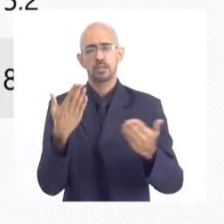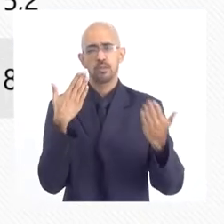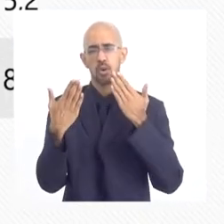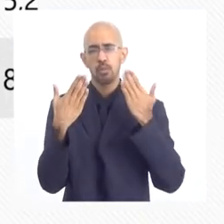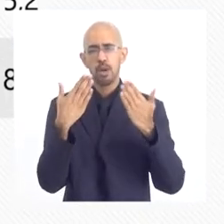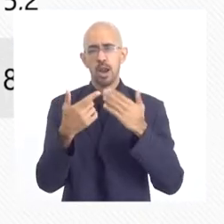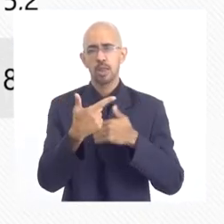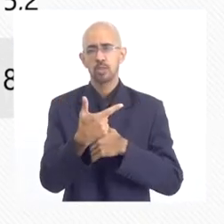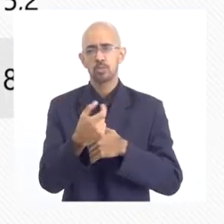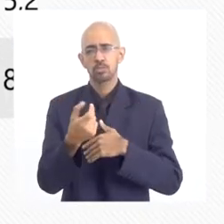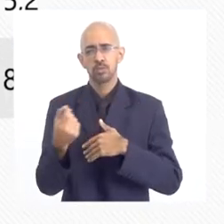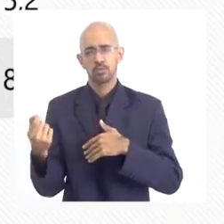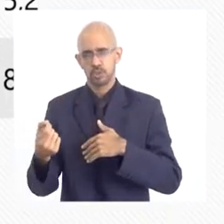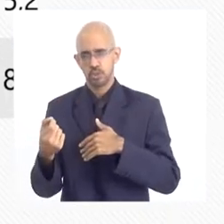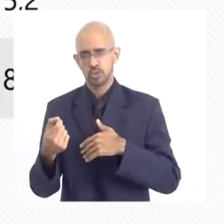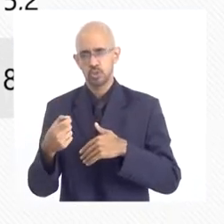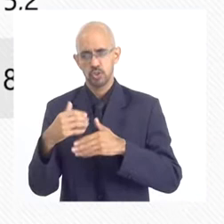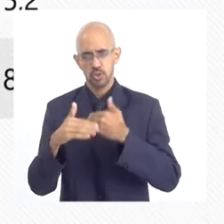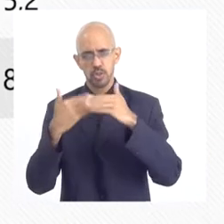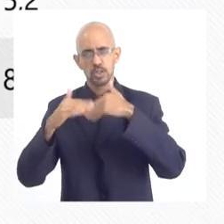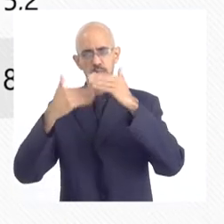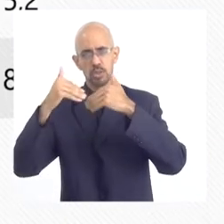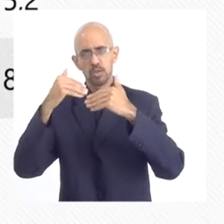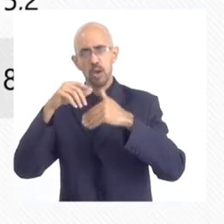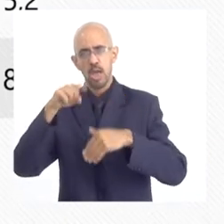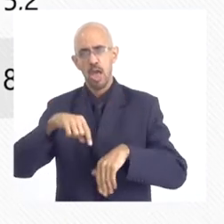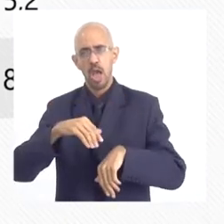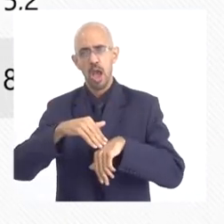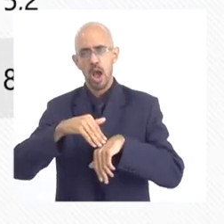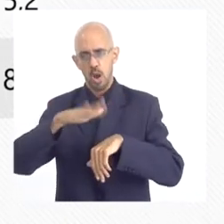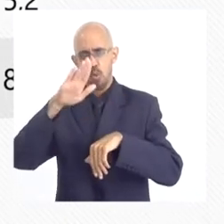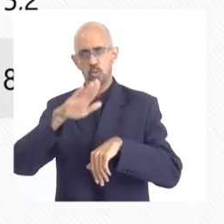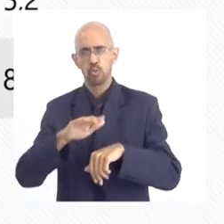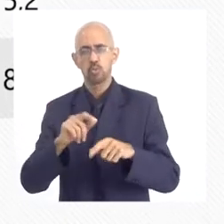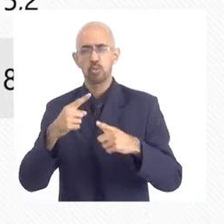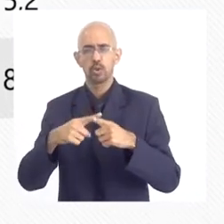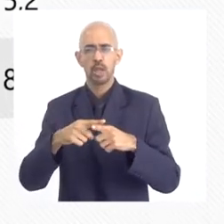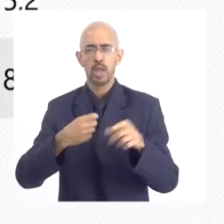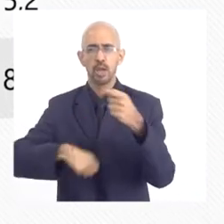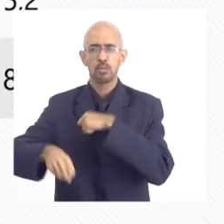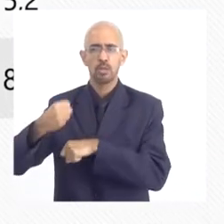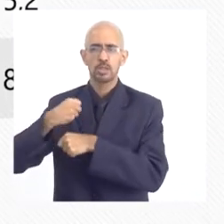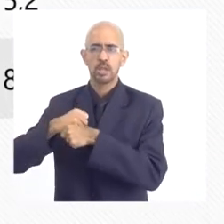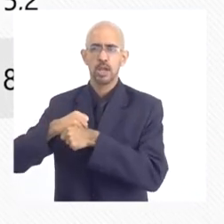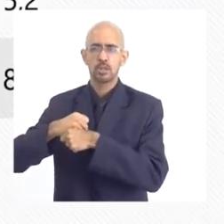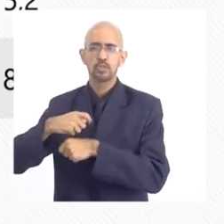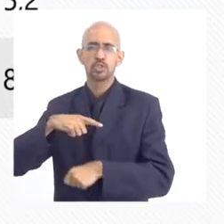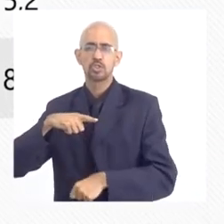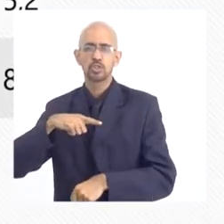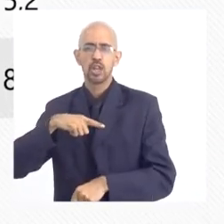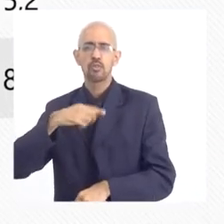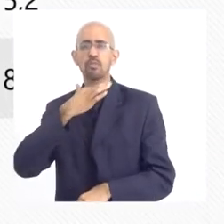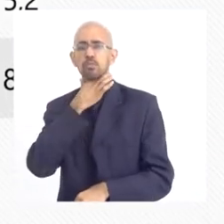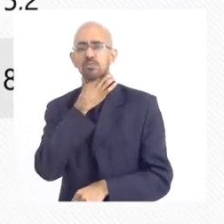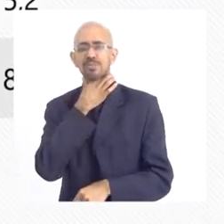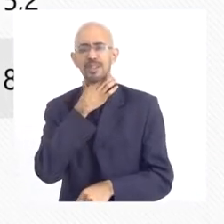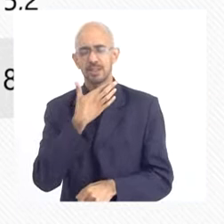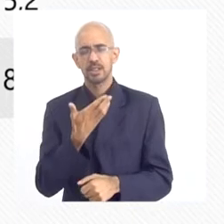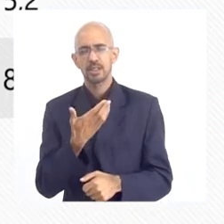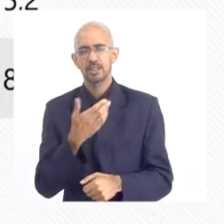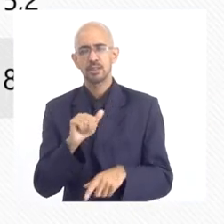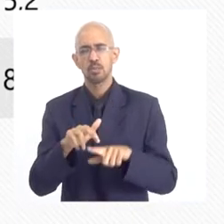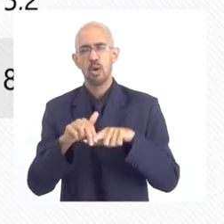2020, o crescimento é bastante elevado, porque vivemos o ano passado um momento de crise em face